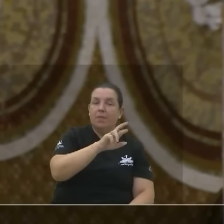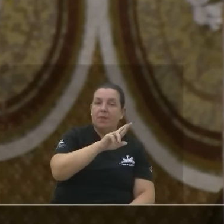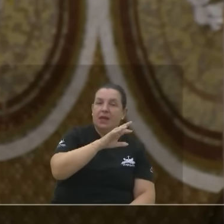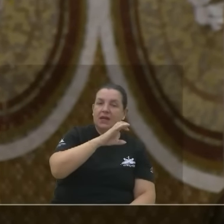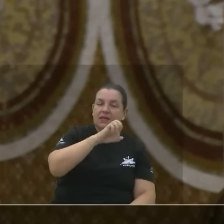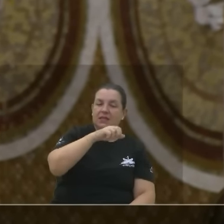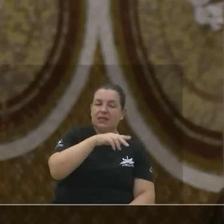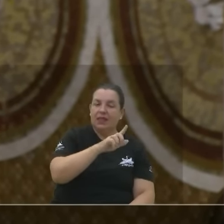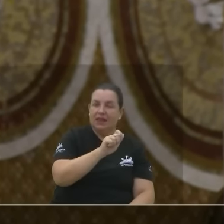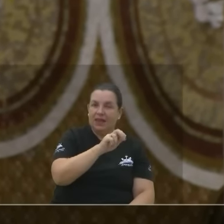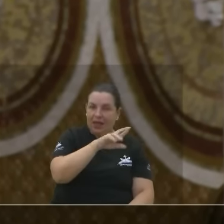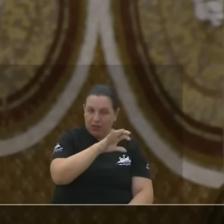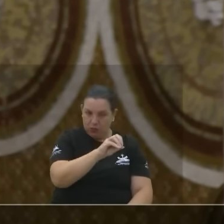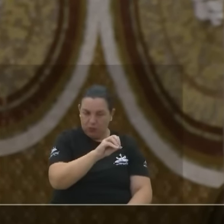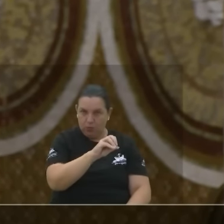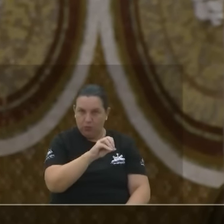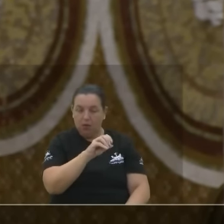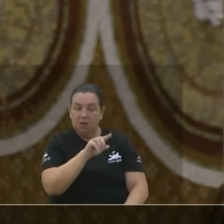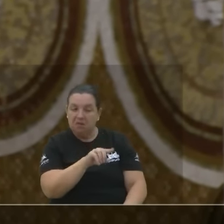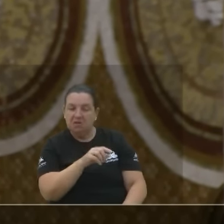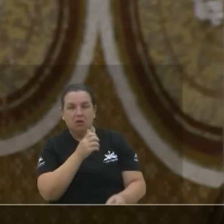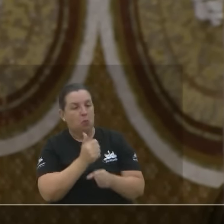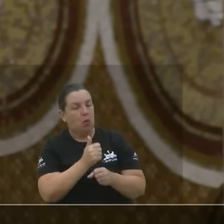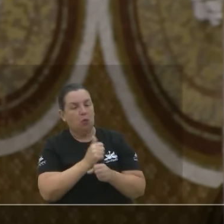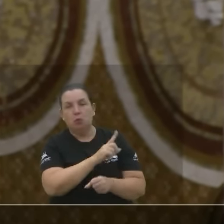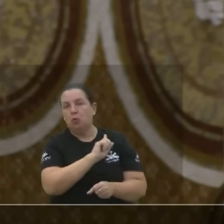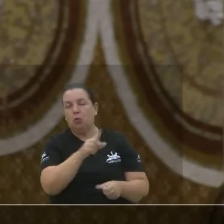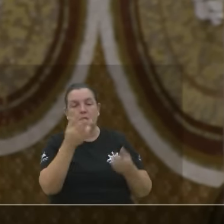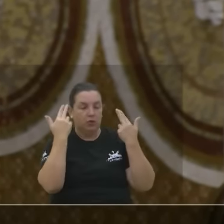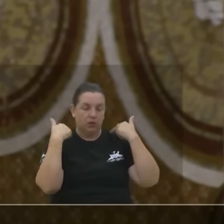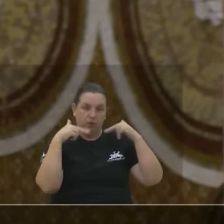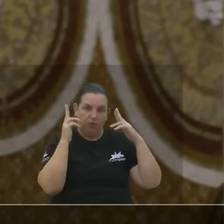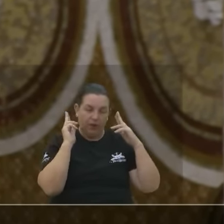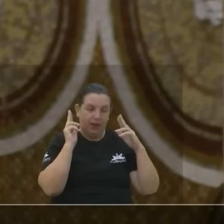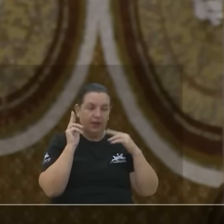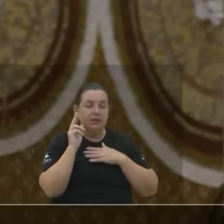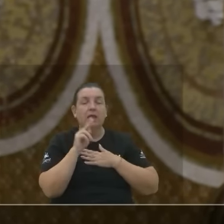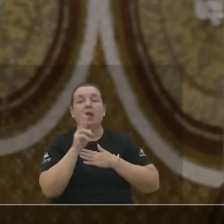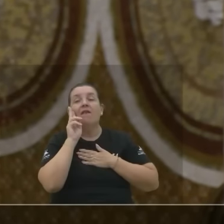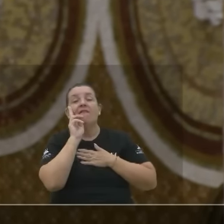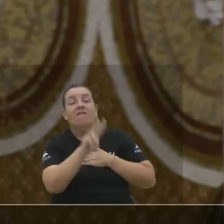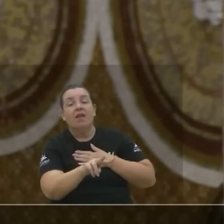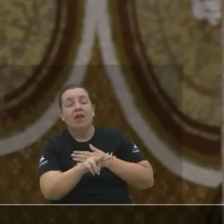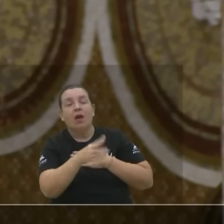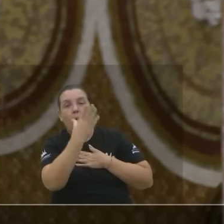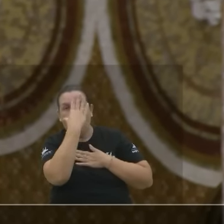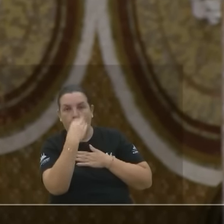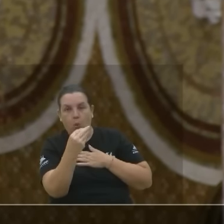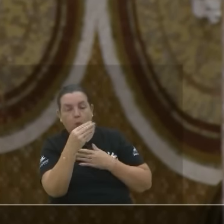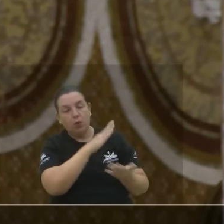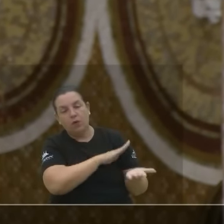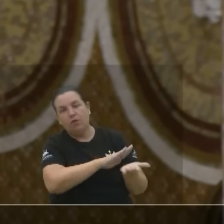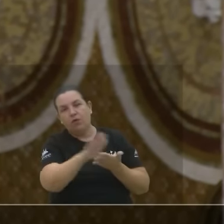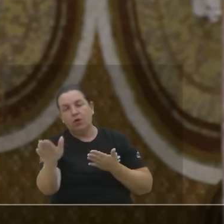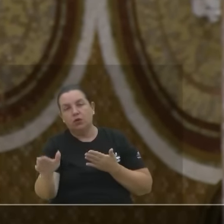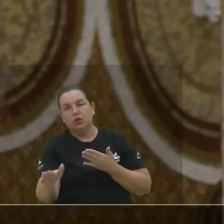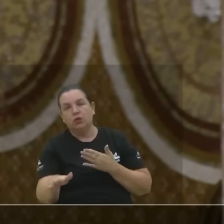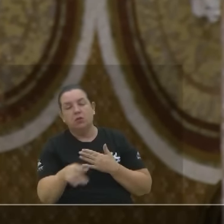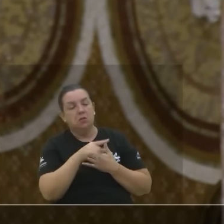pastor e não é dono das ovelhas, vê o lobo chegar, abandona as ovelhas e foge. O lobo ataca